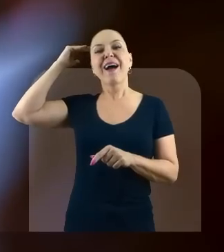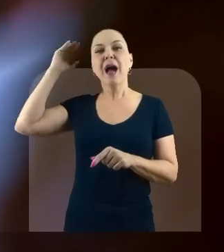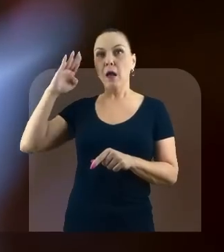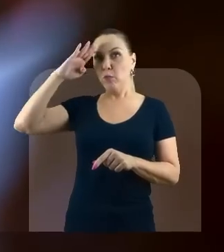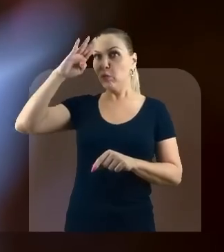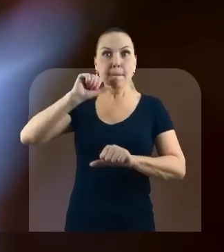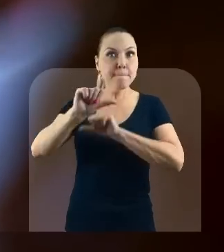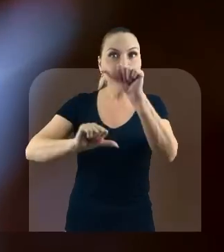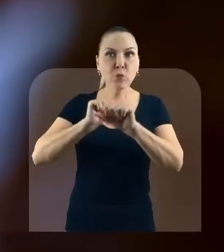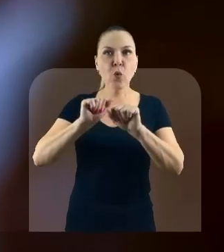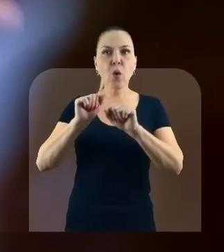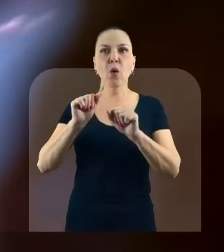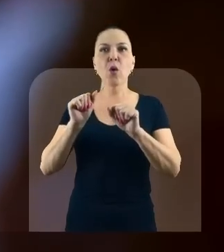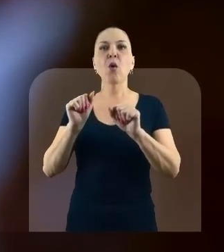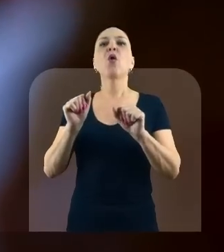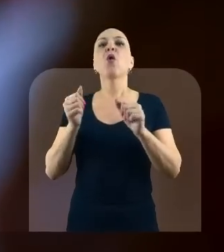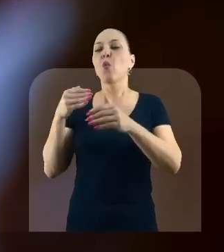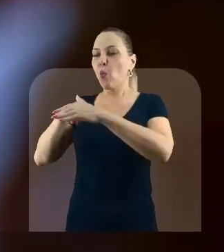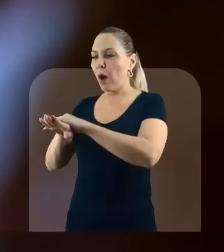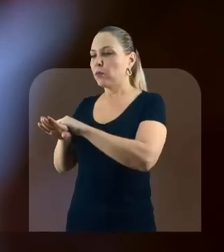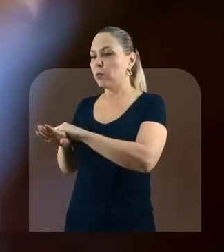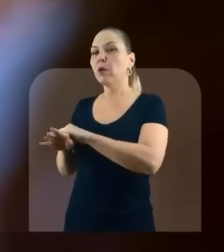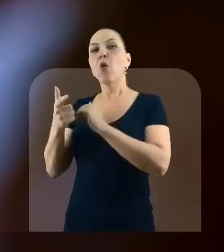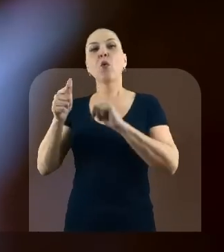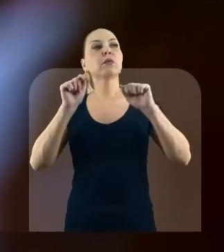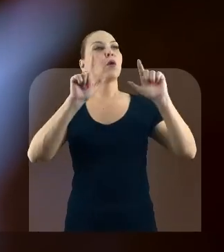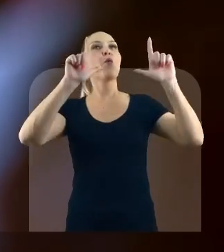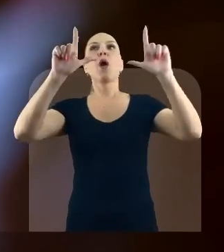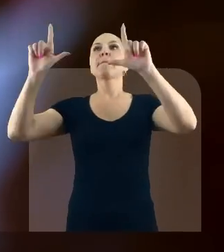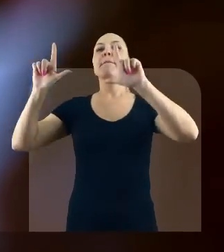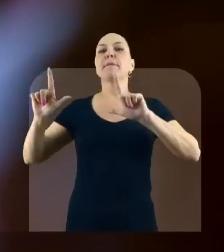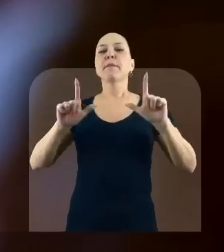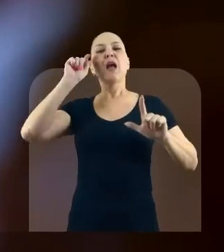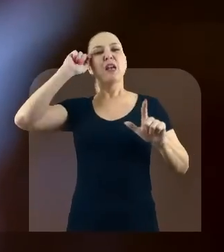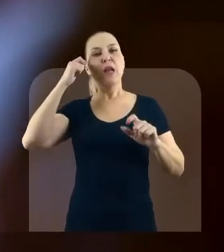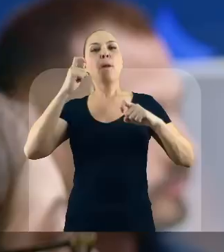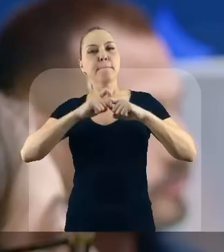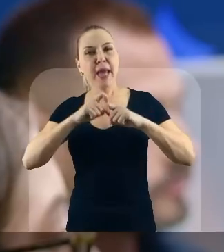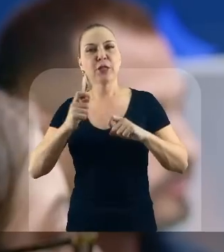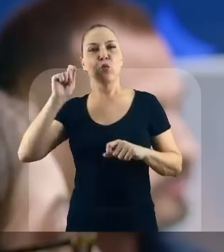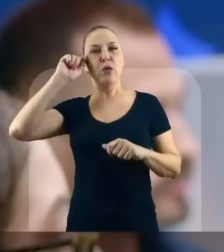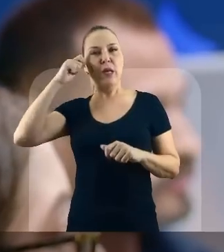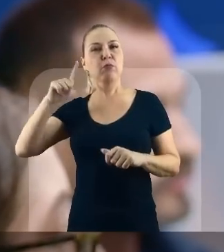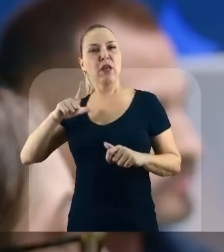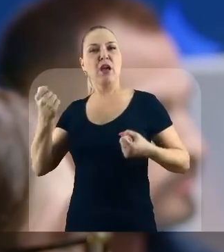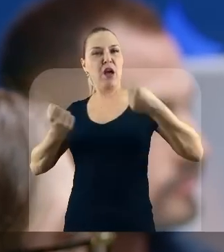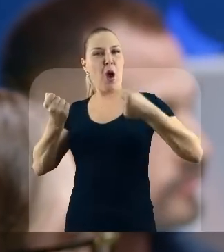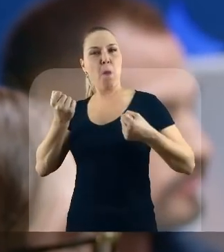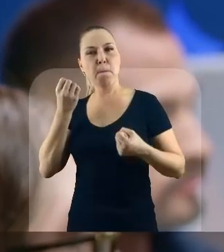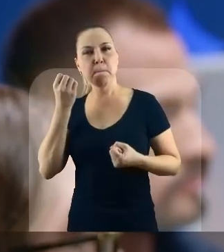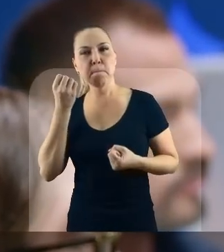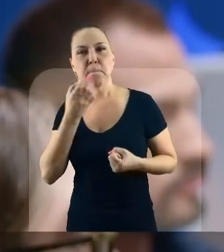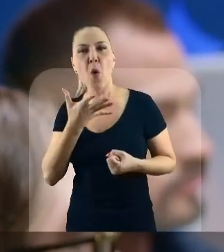mudou lá na Fundação Palmares. Foi pegar esses quadros armazenados e foram expostos os quadros onde o negro é médico, onde o negro tem uma BMW, onde o negro também